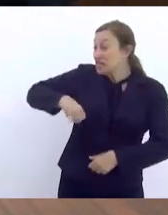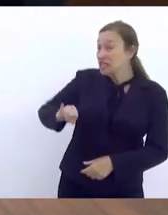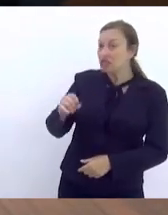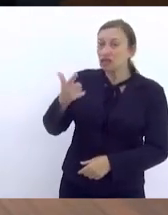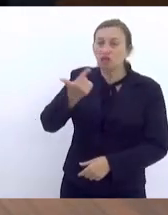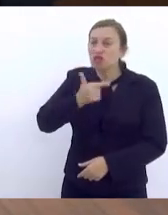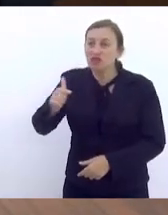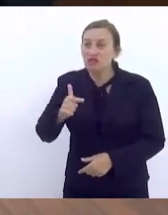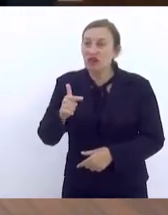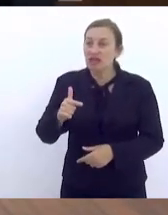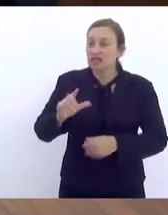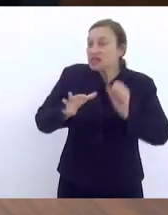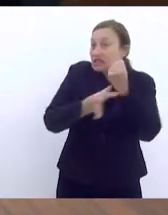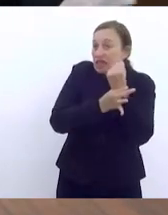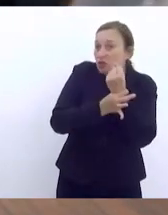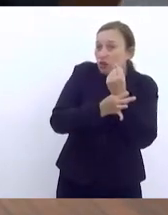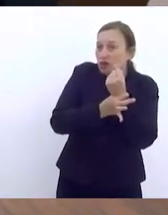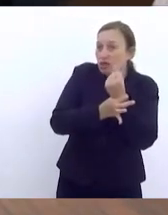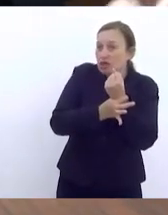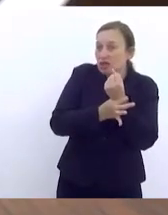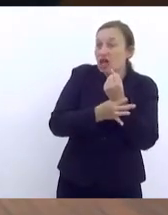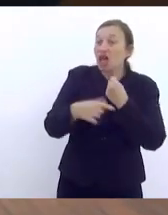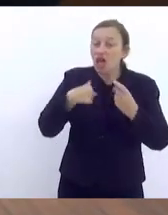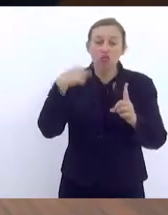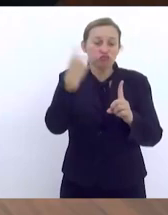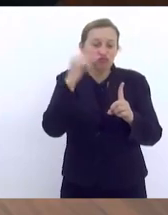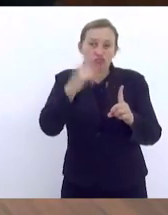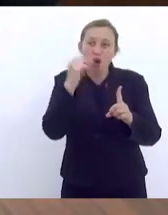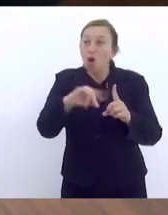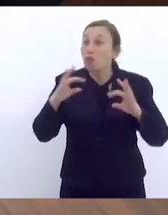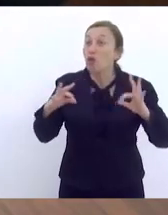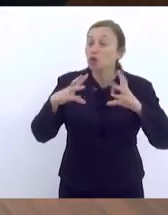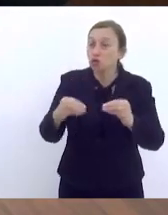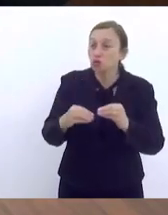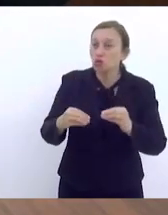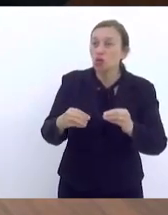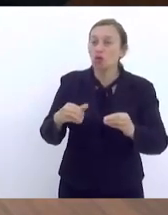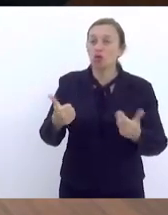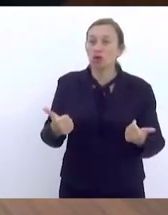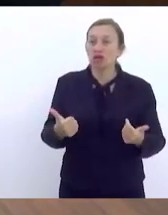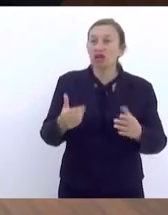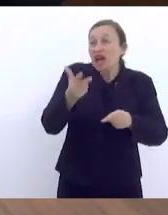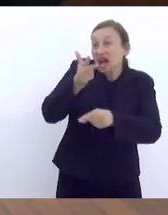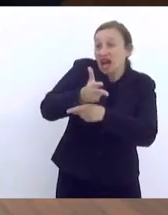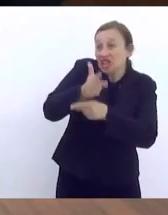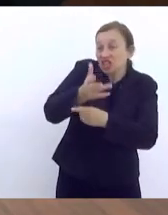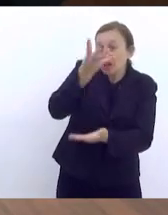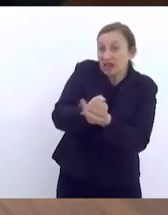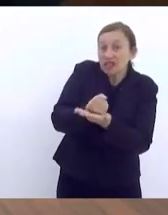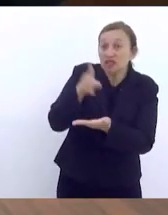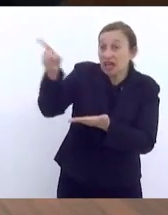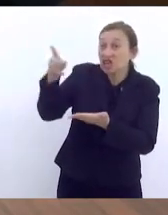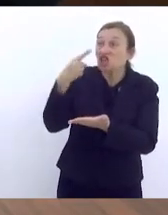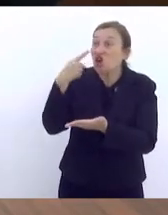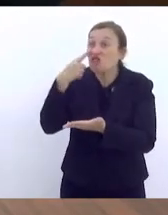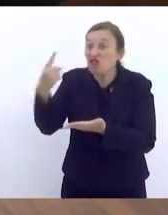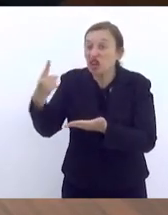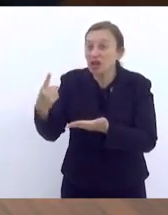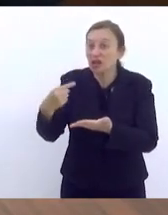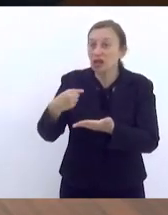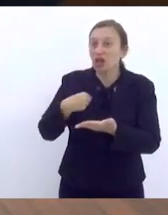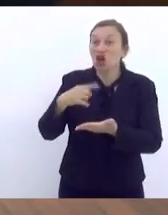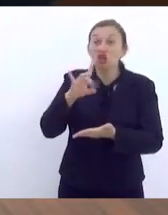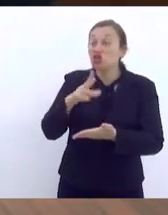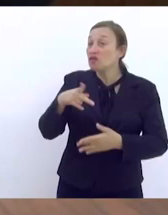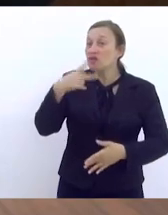mulheres o que tinha ali e nada foi feito até agora as gravações estão ali é só pegar estava atrás assistindo e só